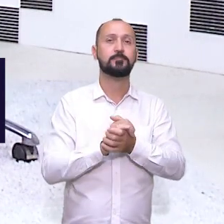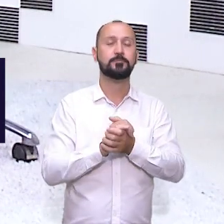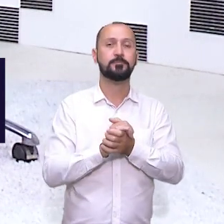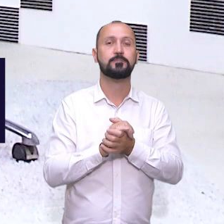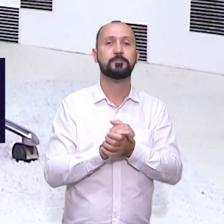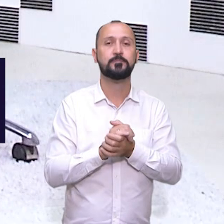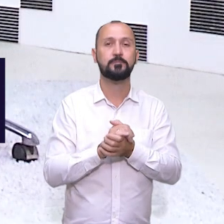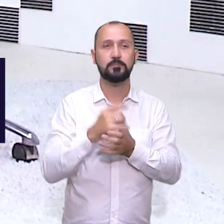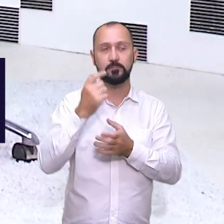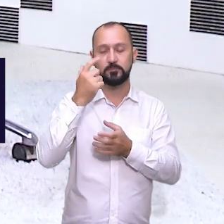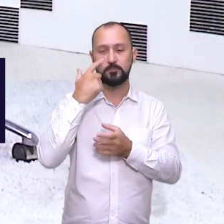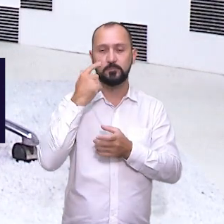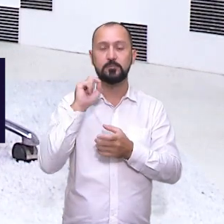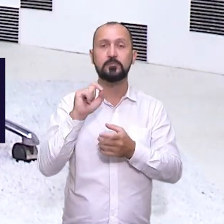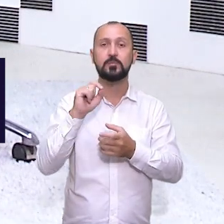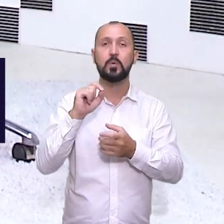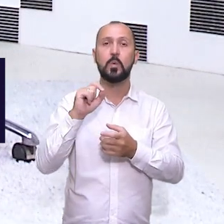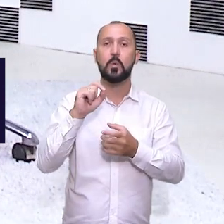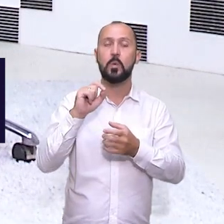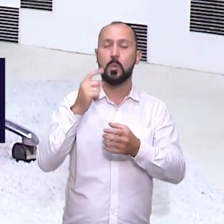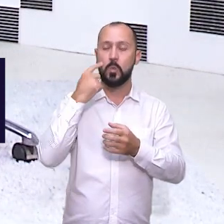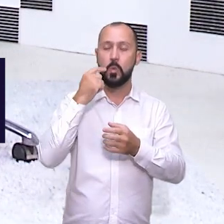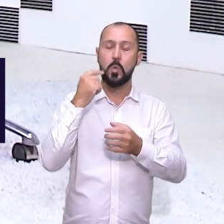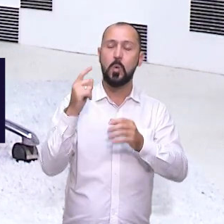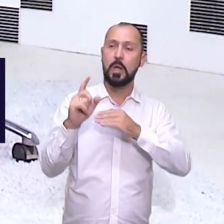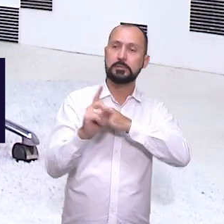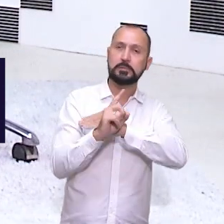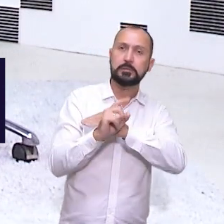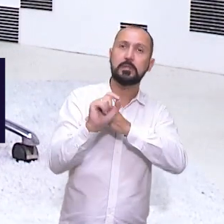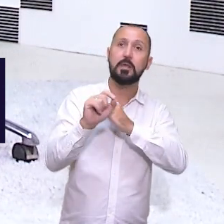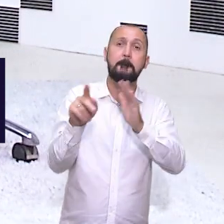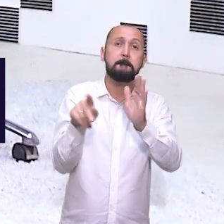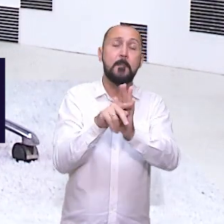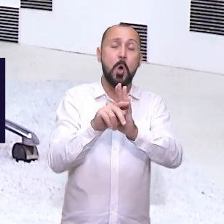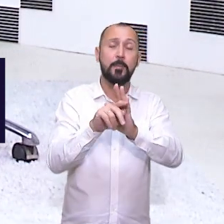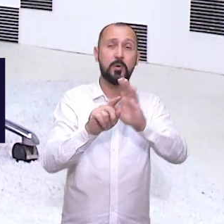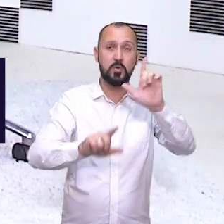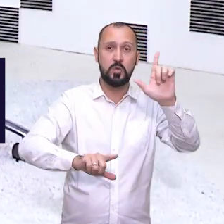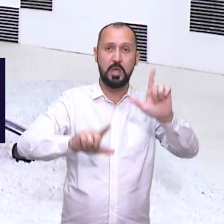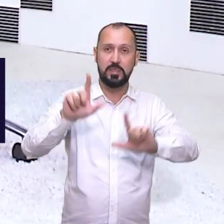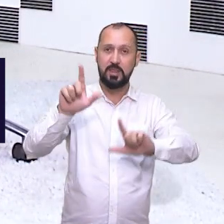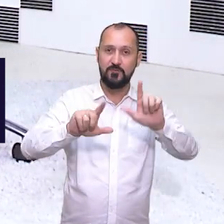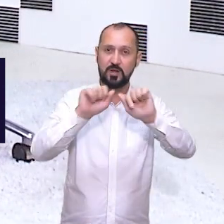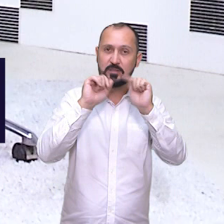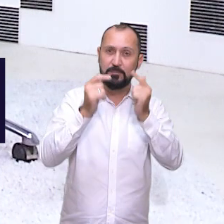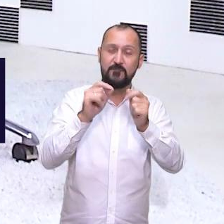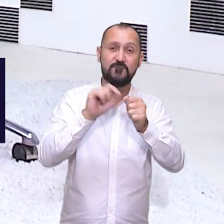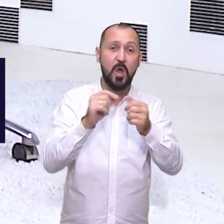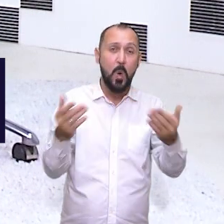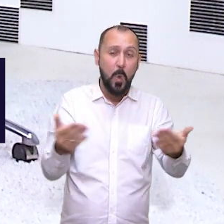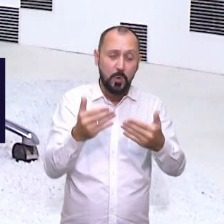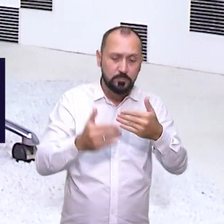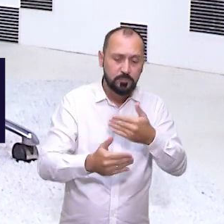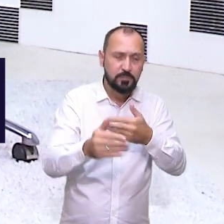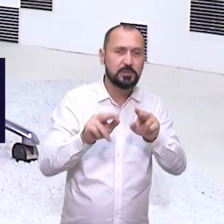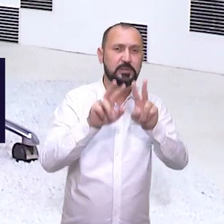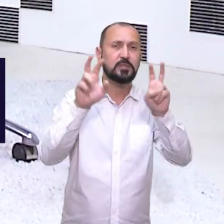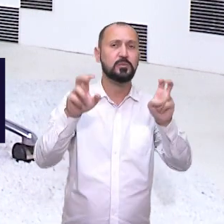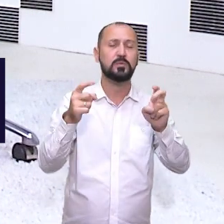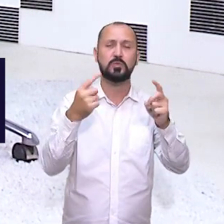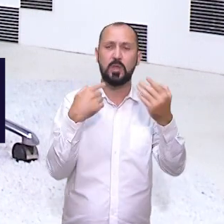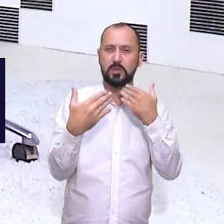tramitando na casa. Então o alcance e o serviço que a TV Assembleia presta nesse